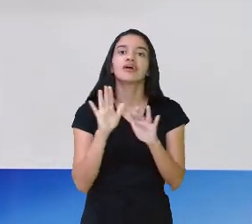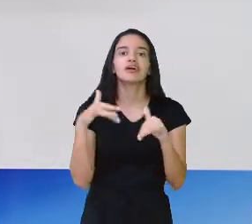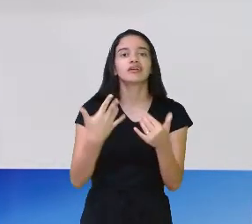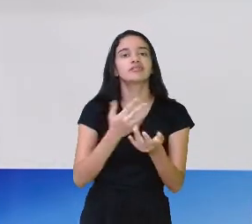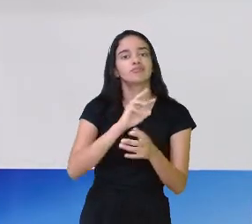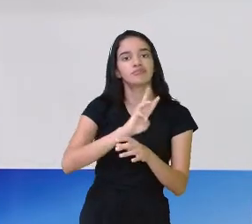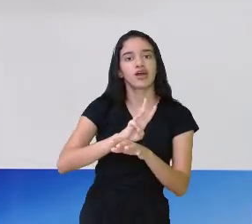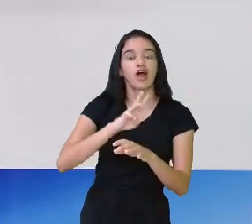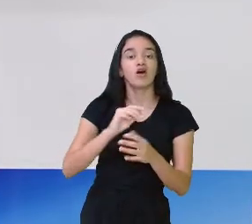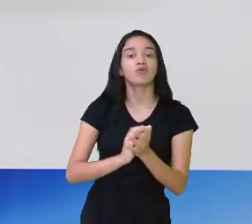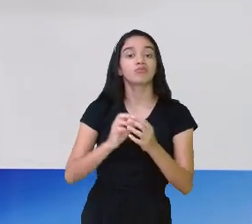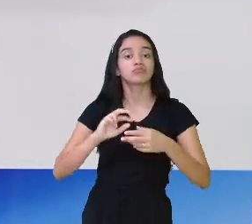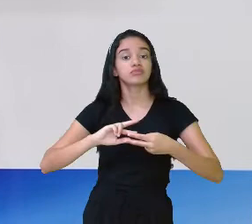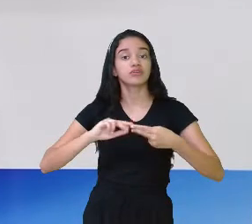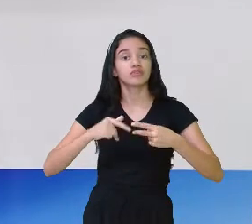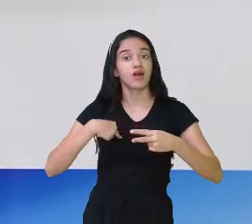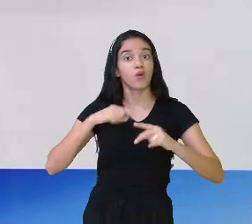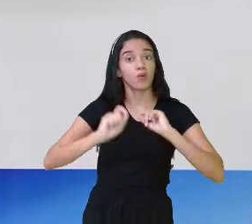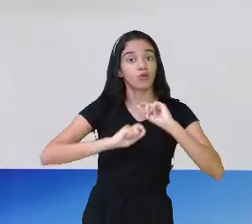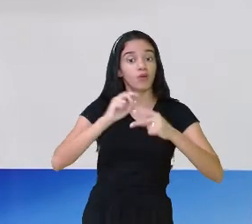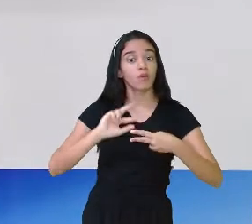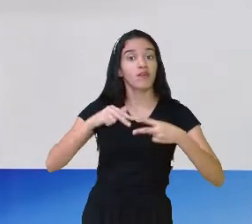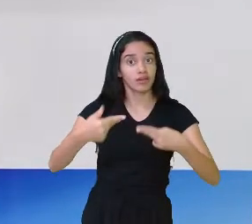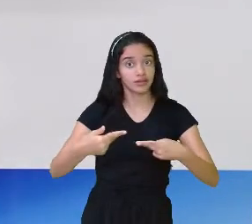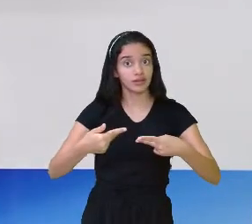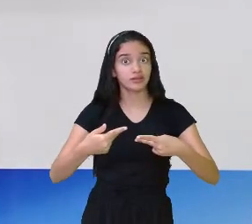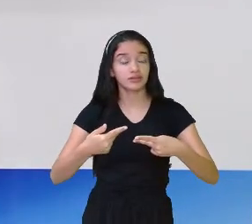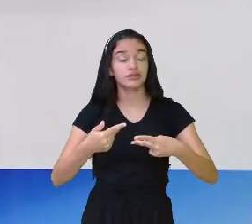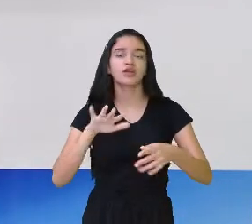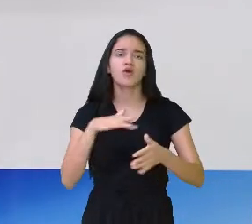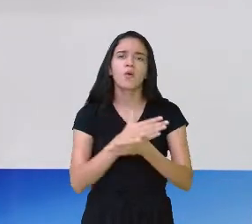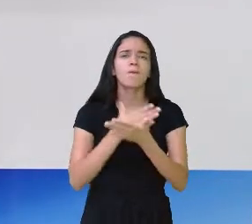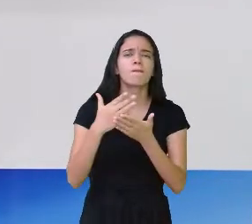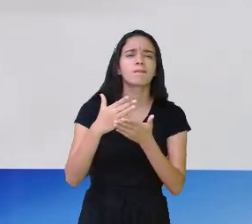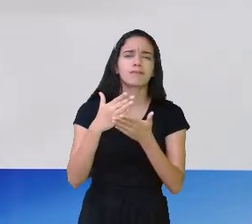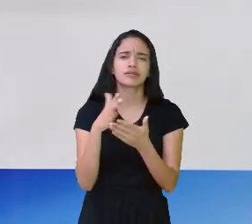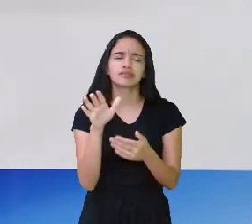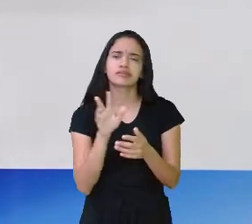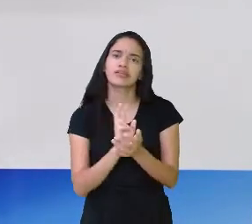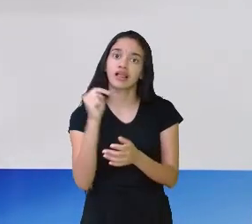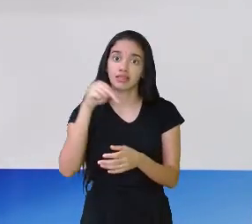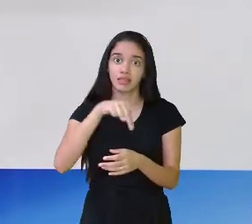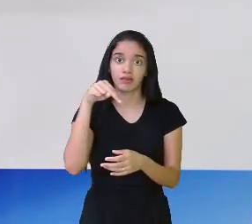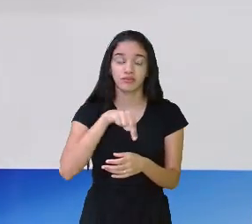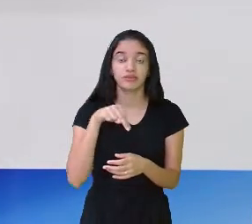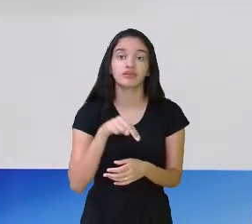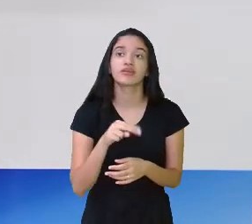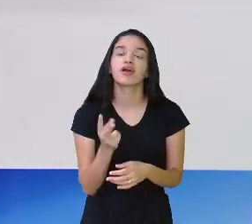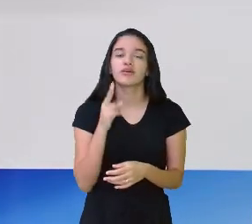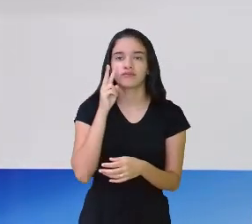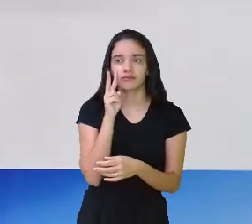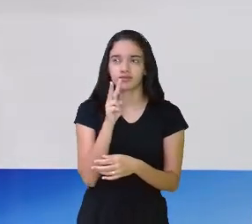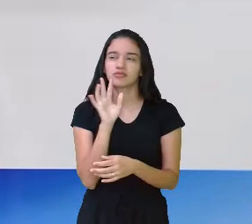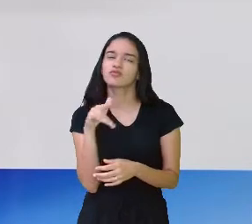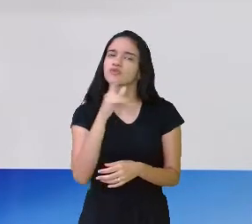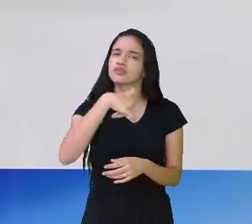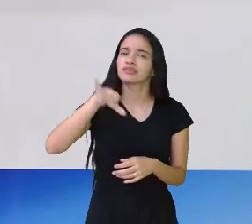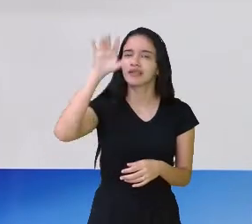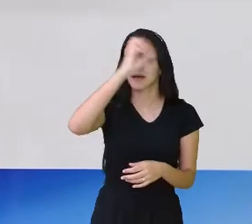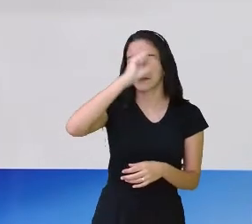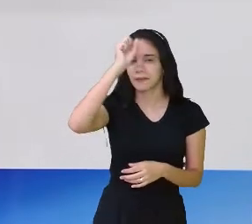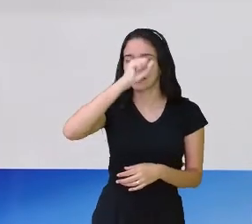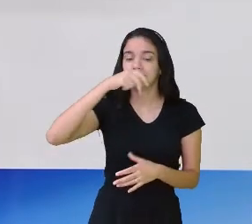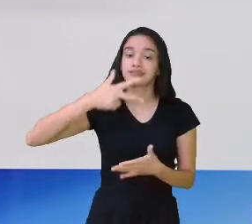com a proposta para o ensino para esse ano. Isso. Geralmente começa em novembro, mas a gente já está lembrando vocês. Então, vejam, vocês aprenderam hoje